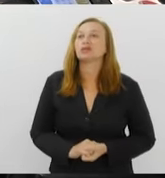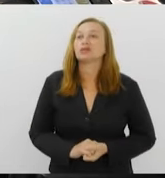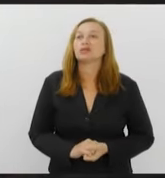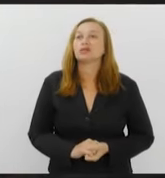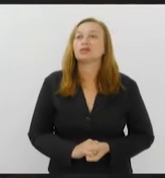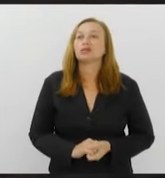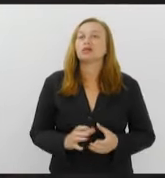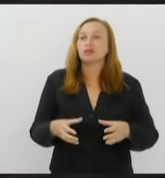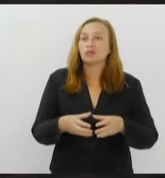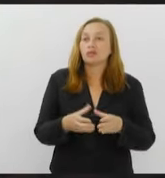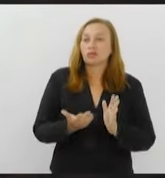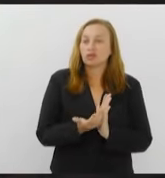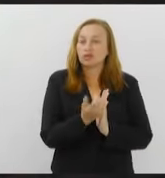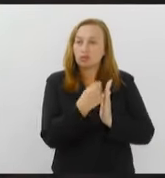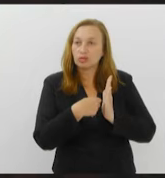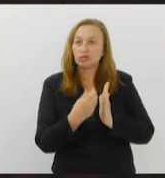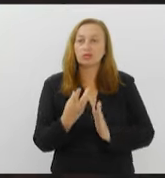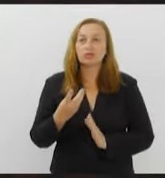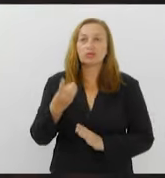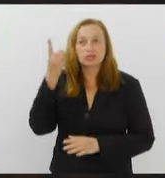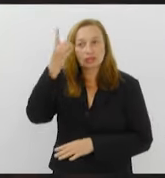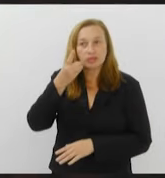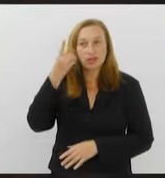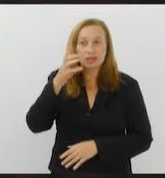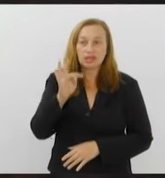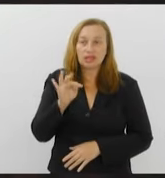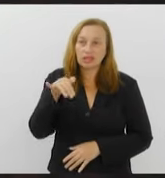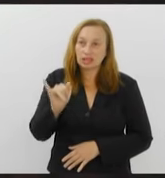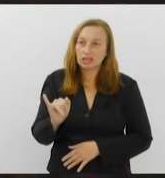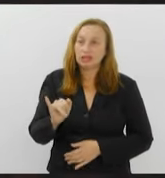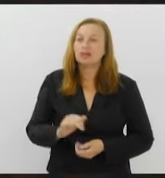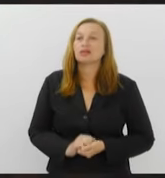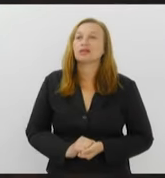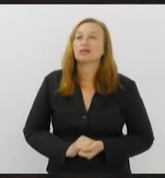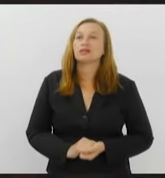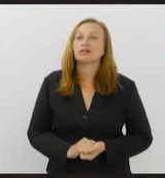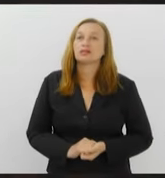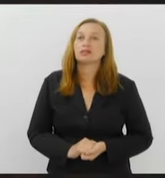Pela Comissão de Tributação, o deputado Tandy Vieira.